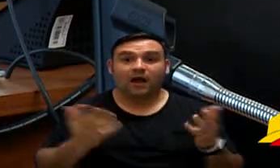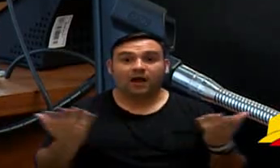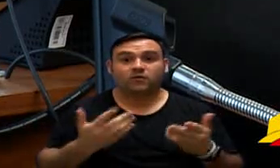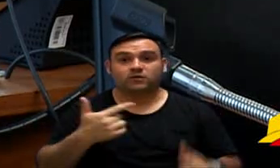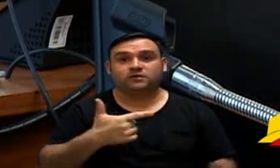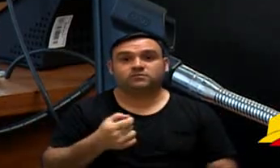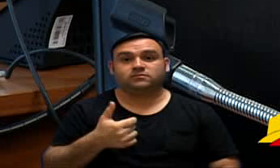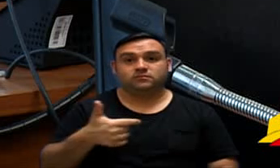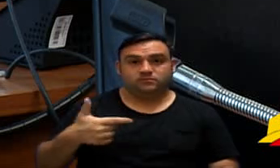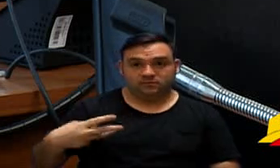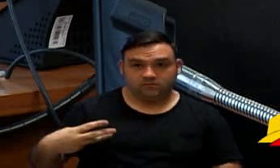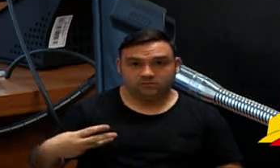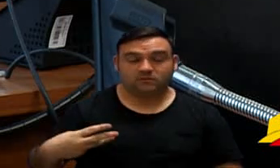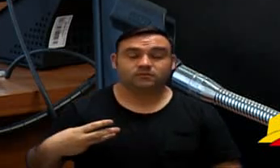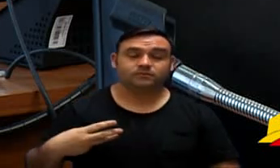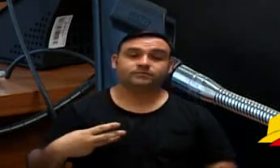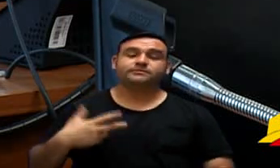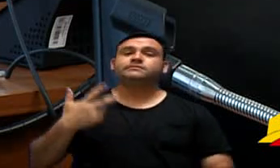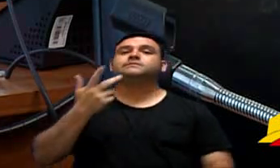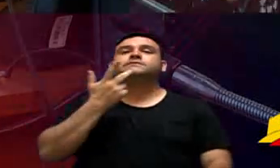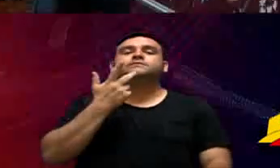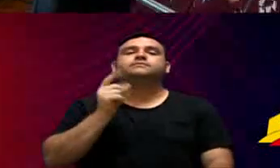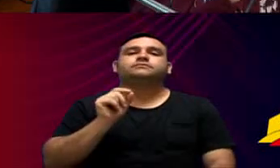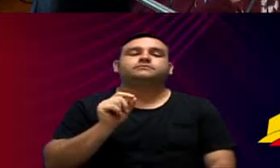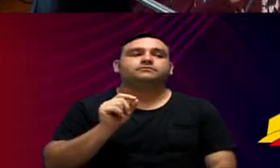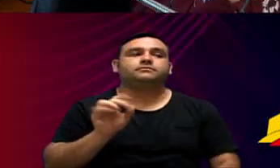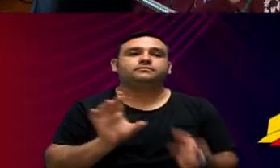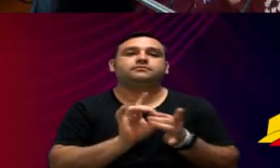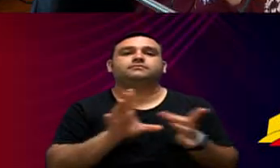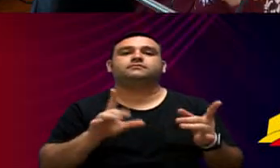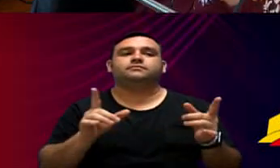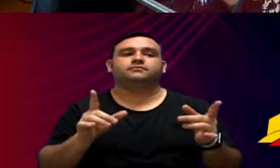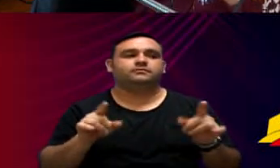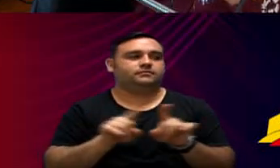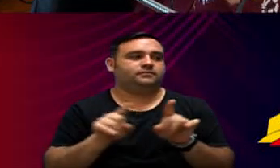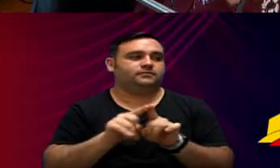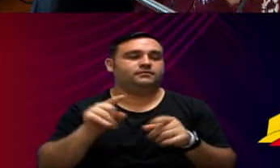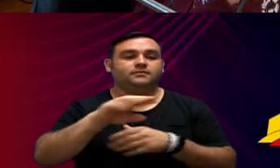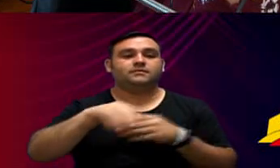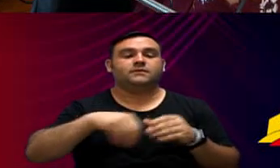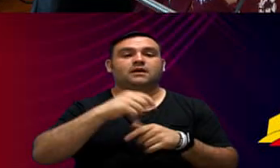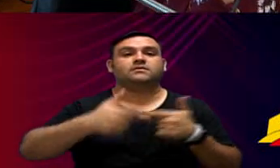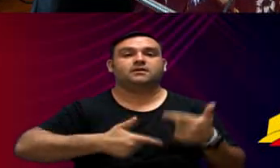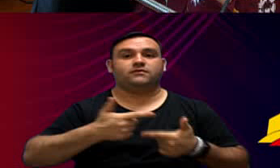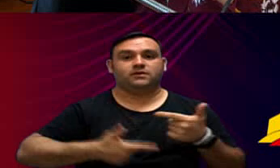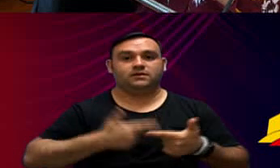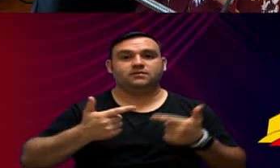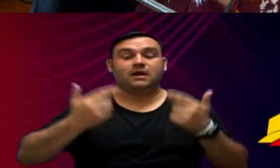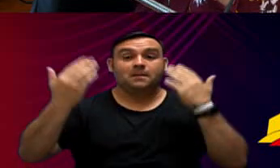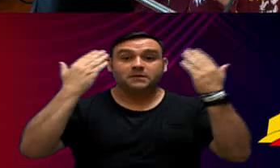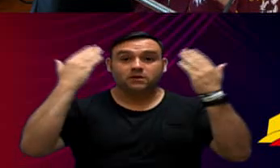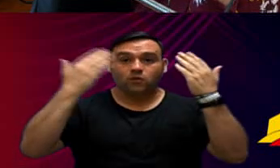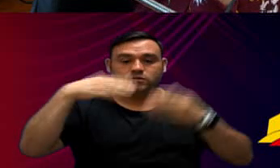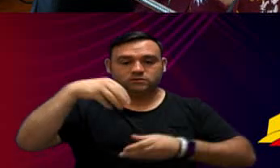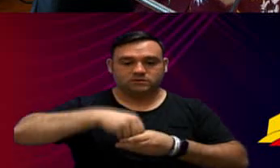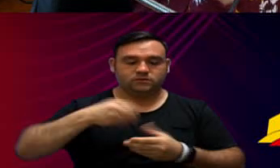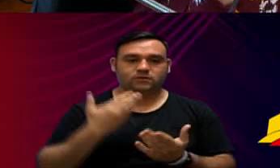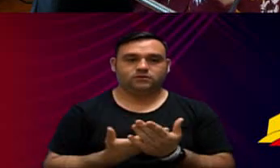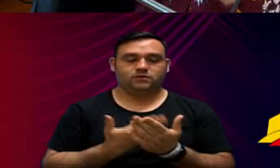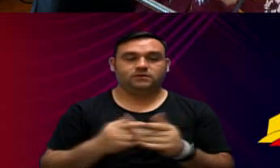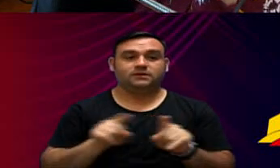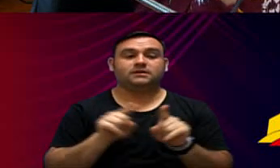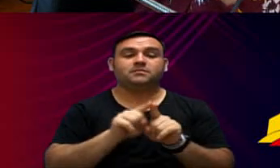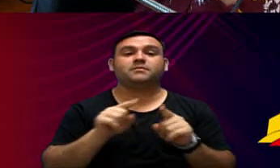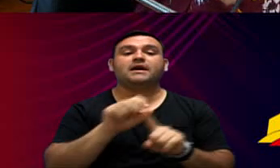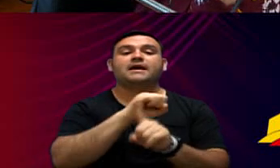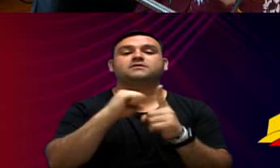em 2023, onde autoriza a implementação do serviço de psicólogos na escola e de